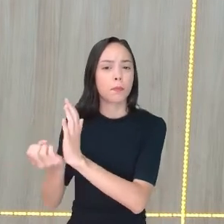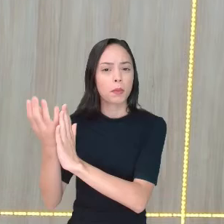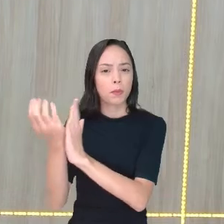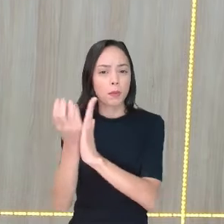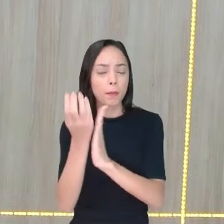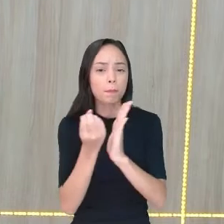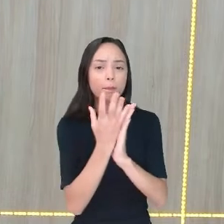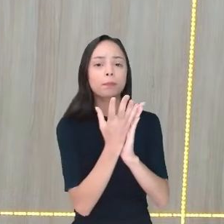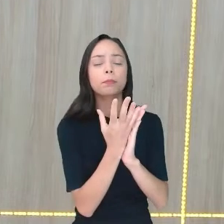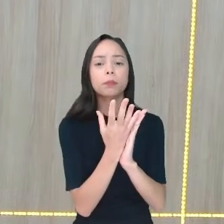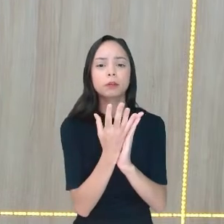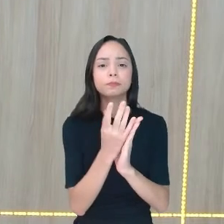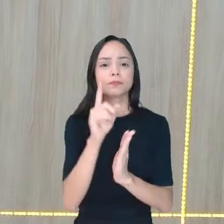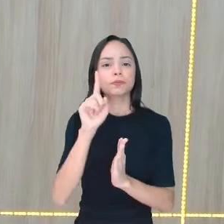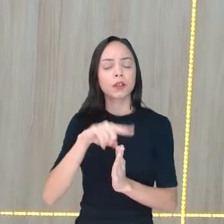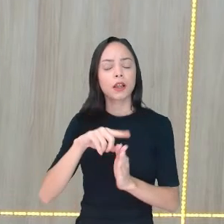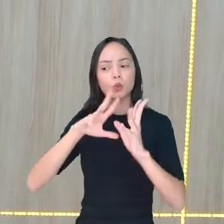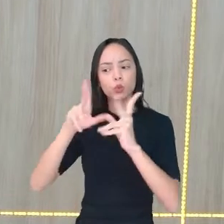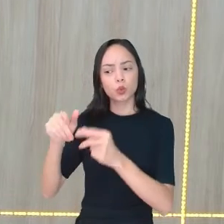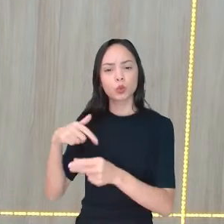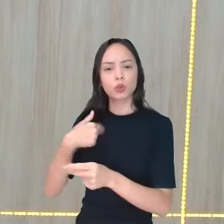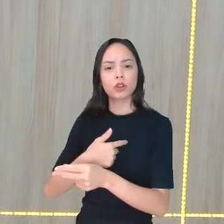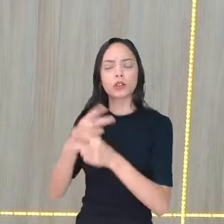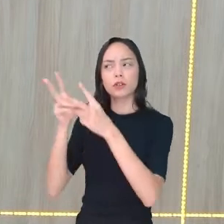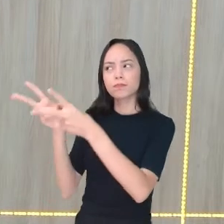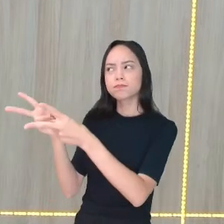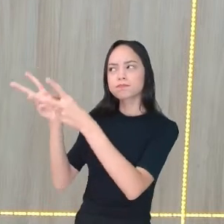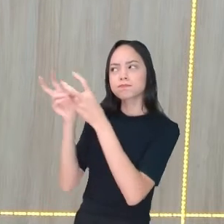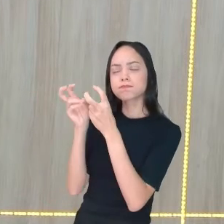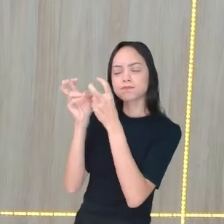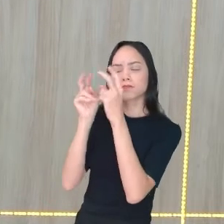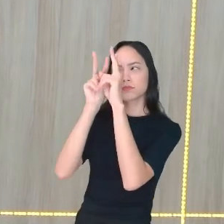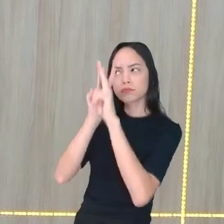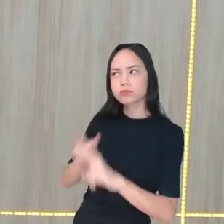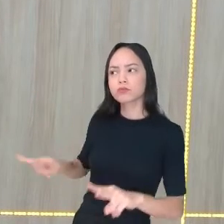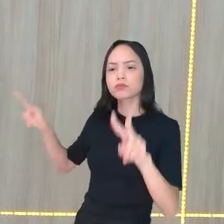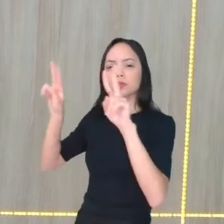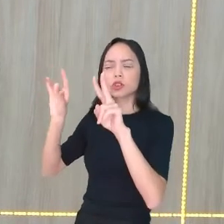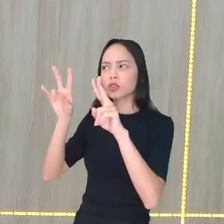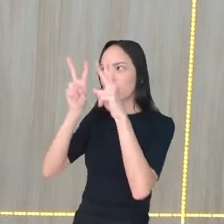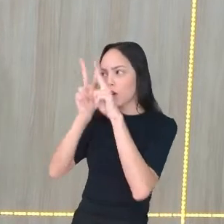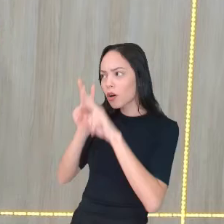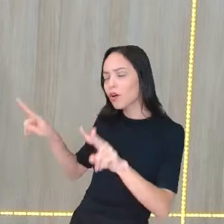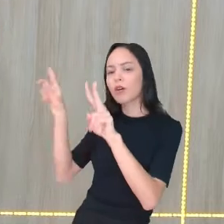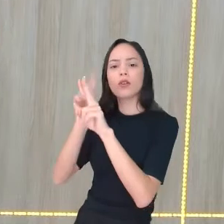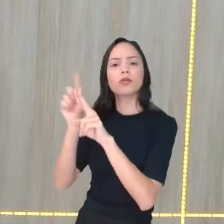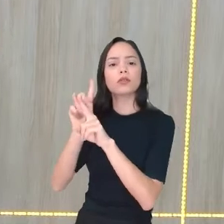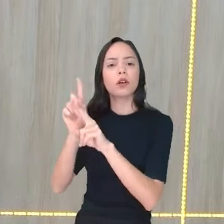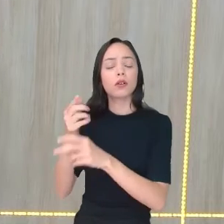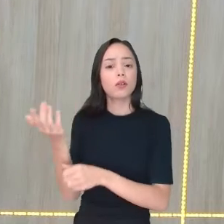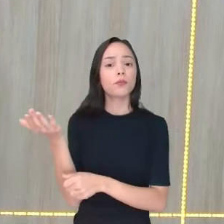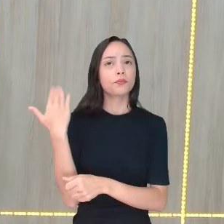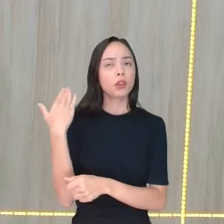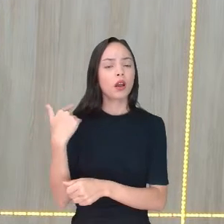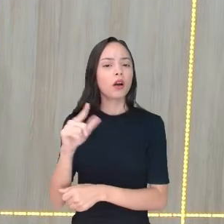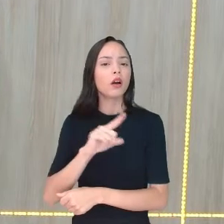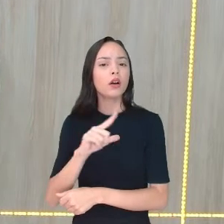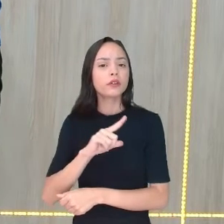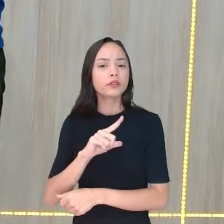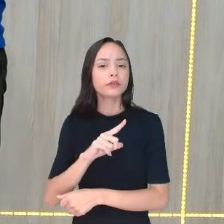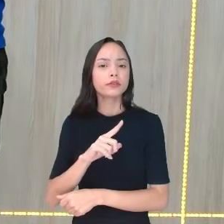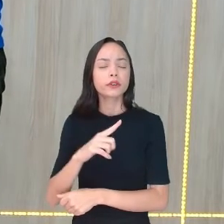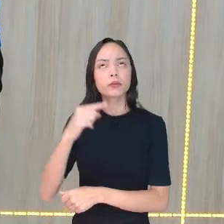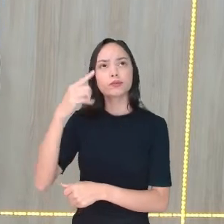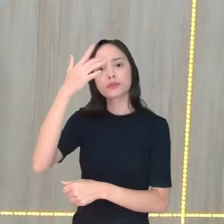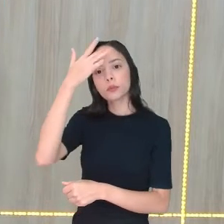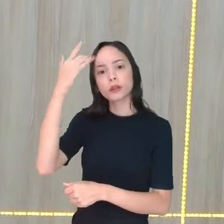é tudo, né, que a gente percebe com os nossos sentidos, não só com o olhar, né? Antigamente tinha essa